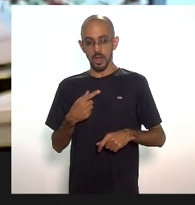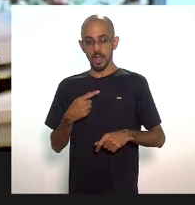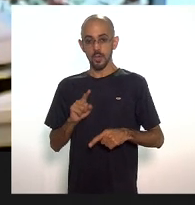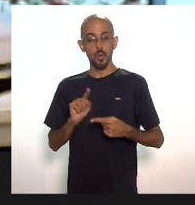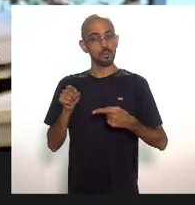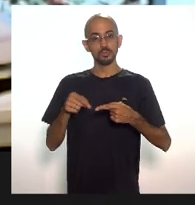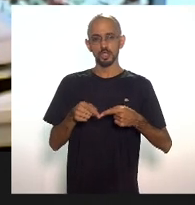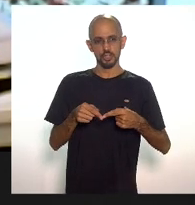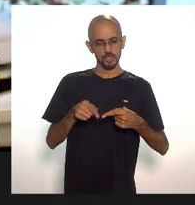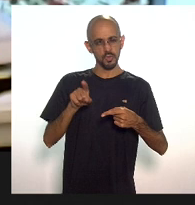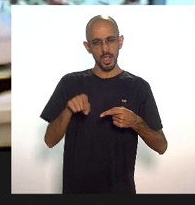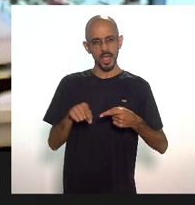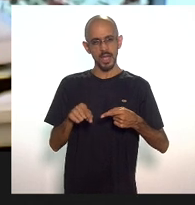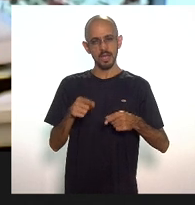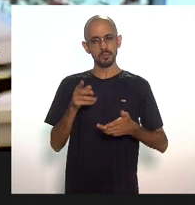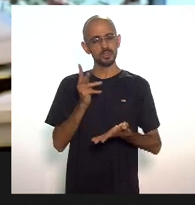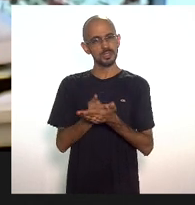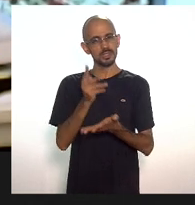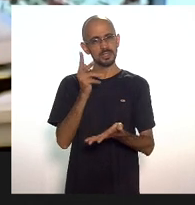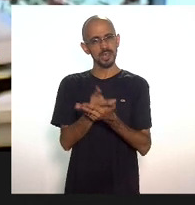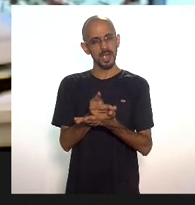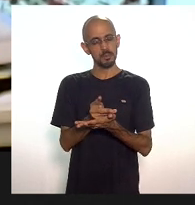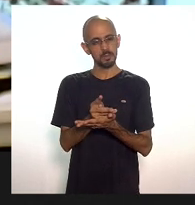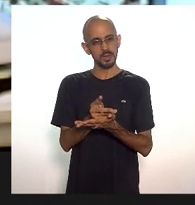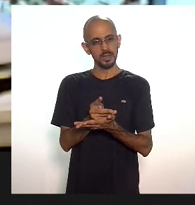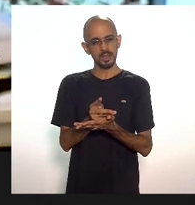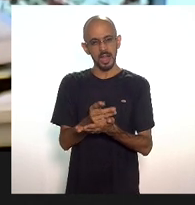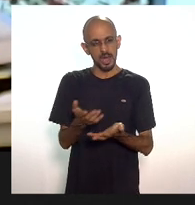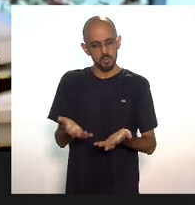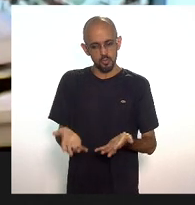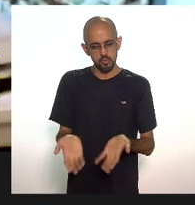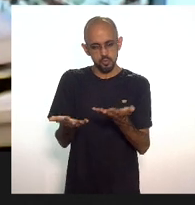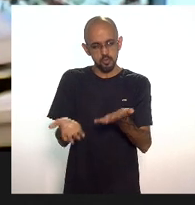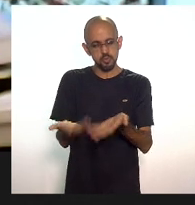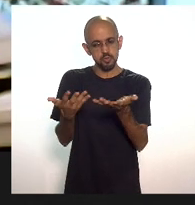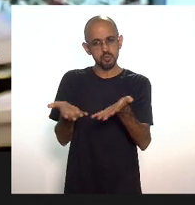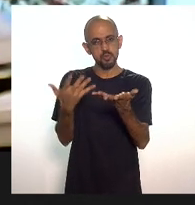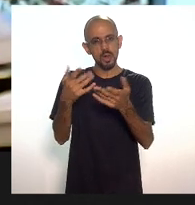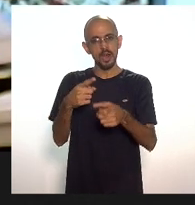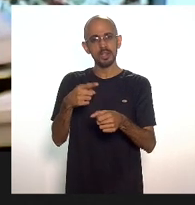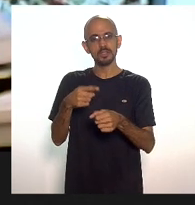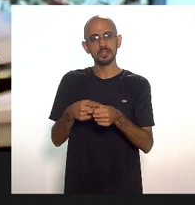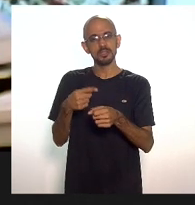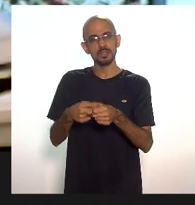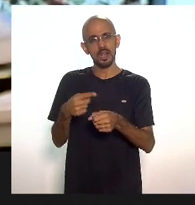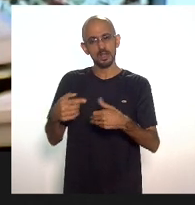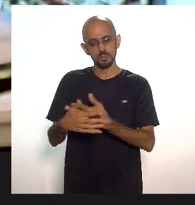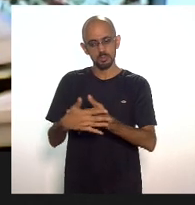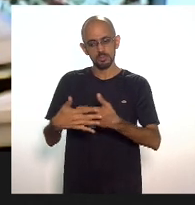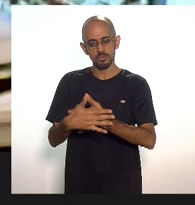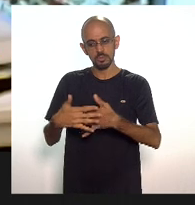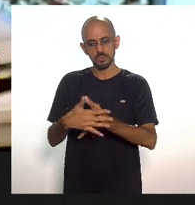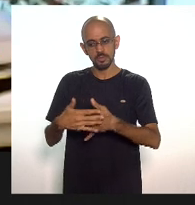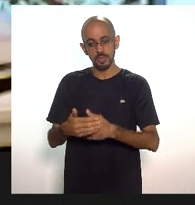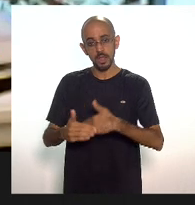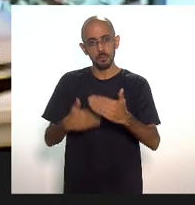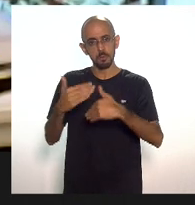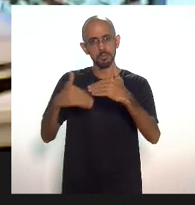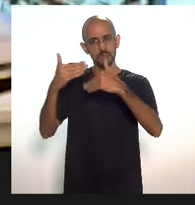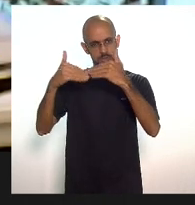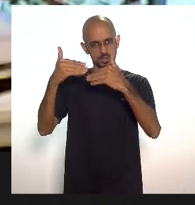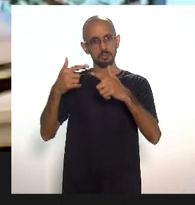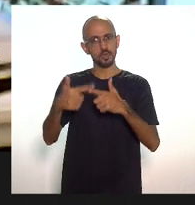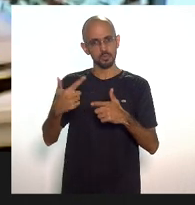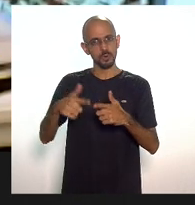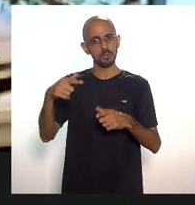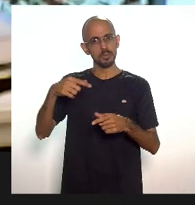discurso, de sempre priorizar o municipalismo, as cidades, porque os problemas acontecem nas cidades. Eu